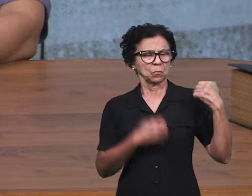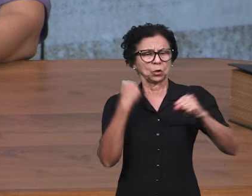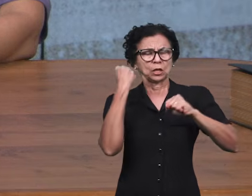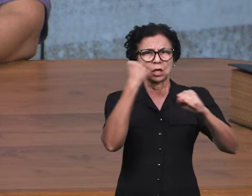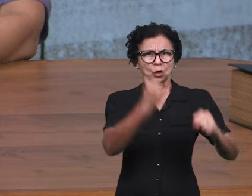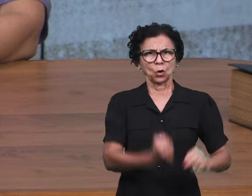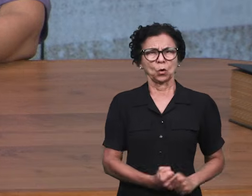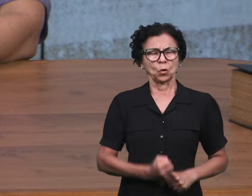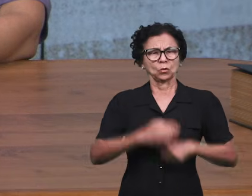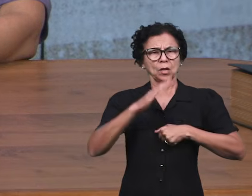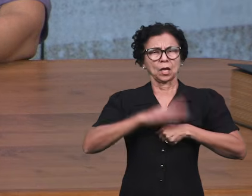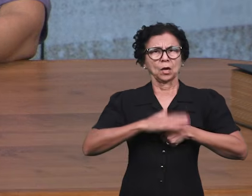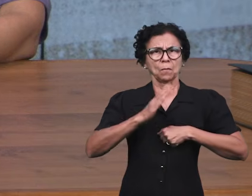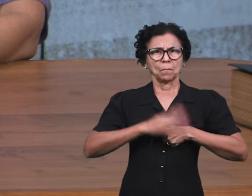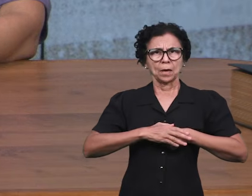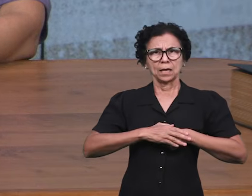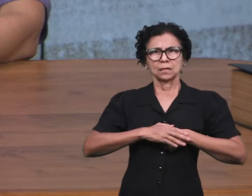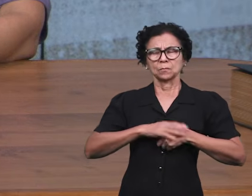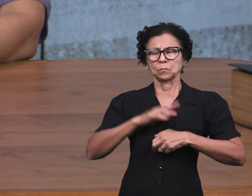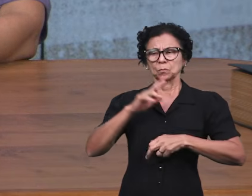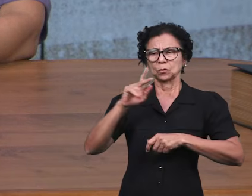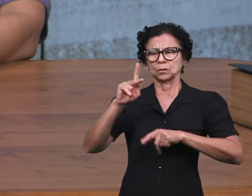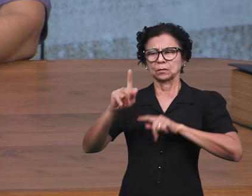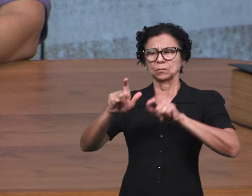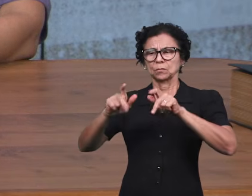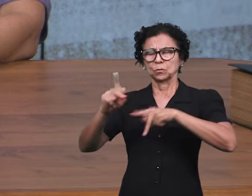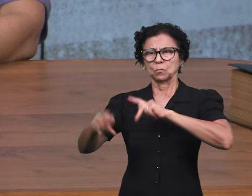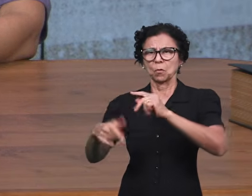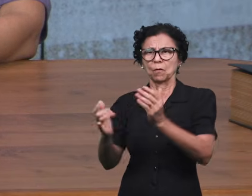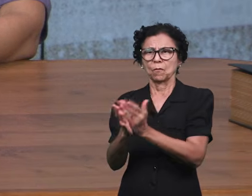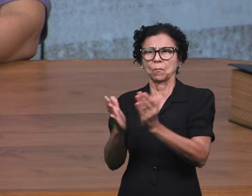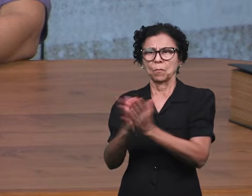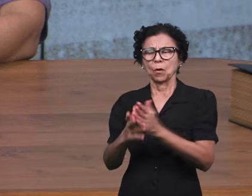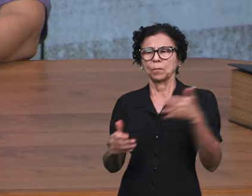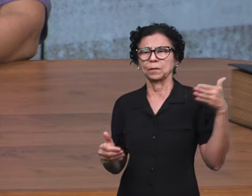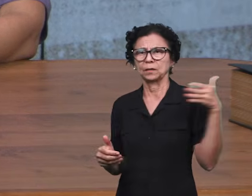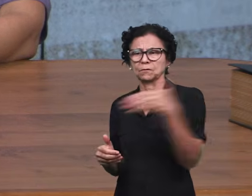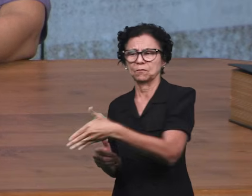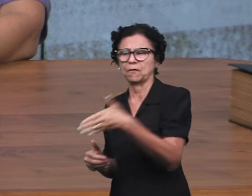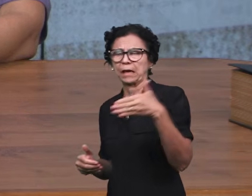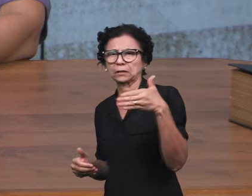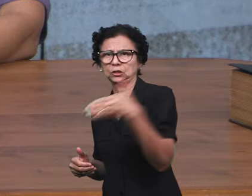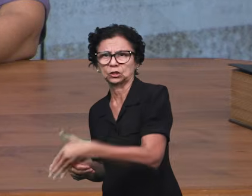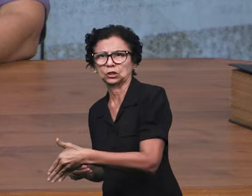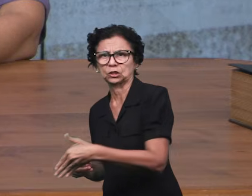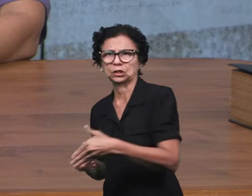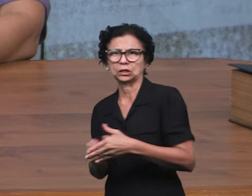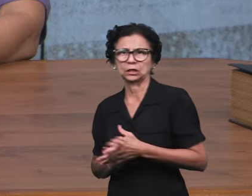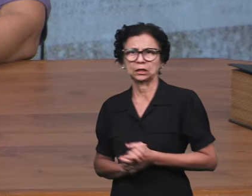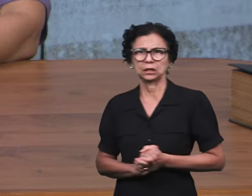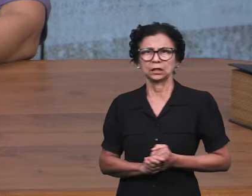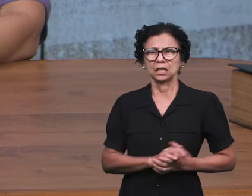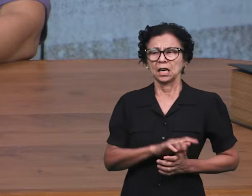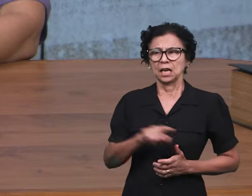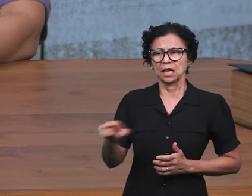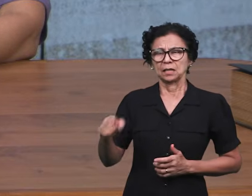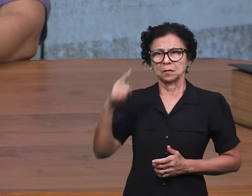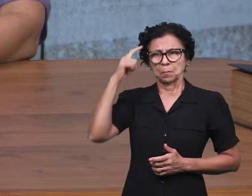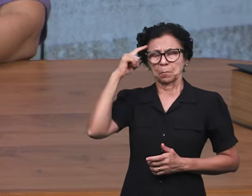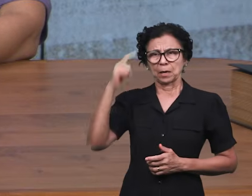seus tesouros, e como valente abati aos que se sentavam sobre